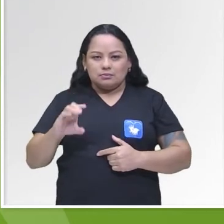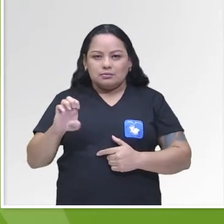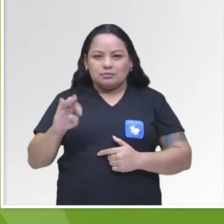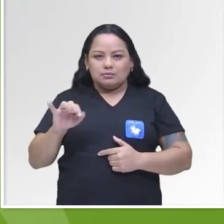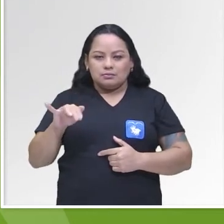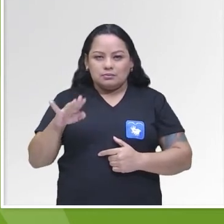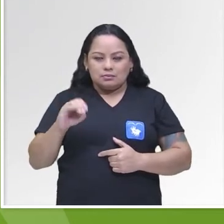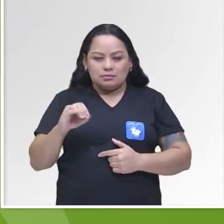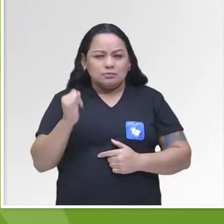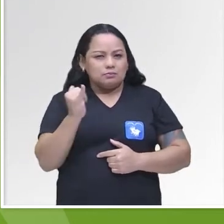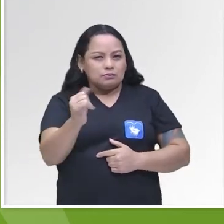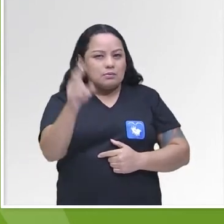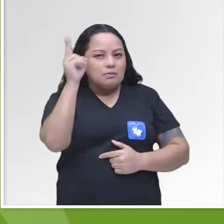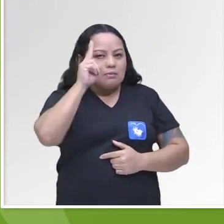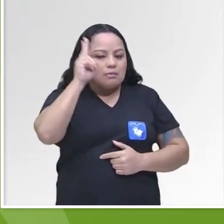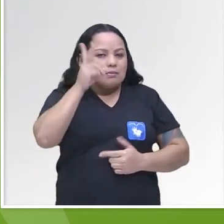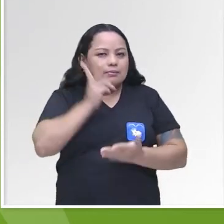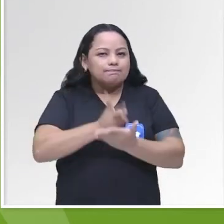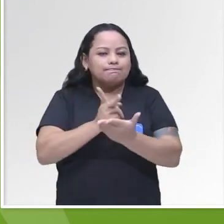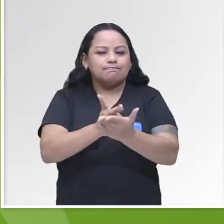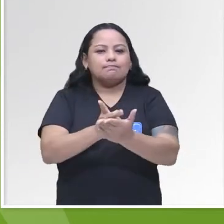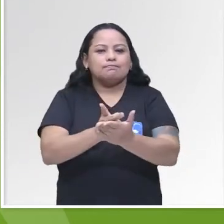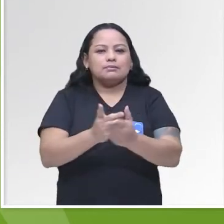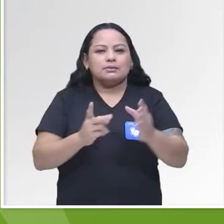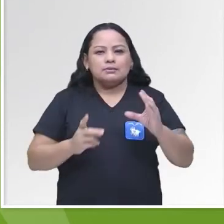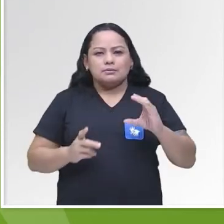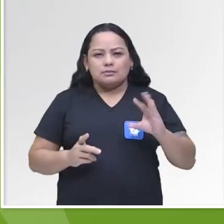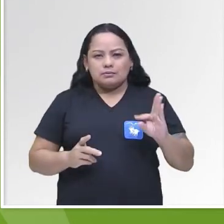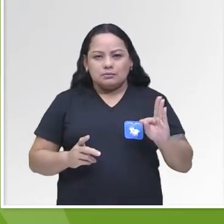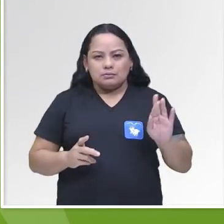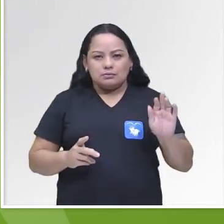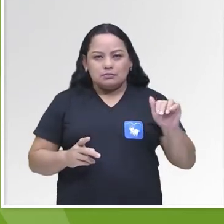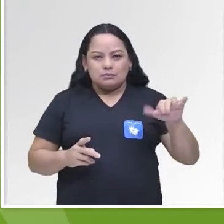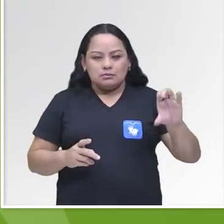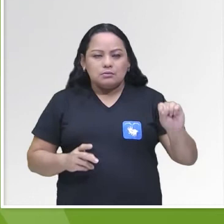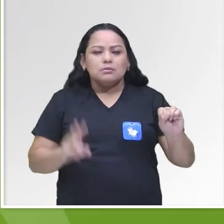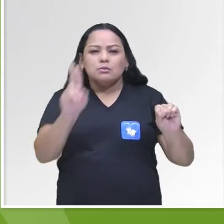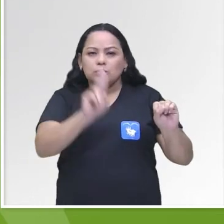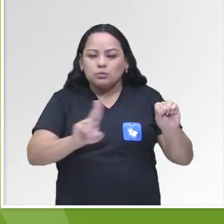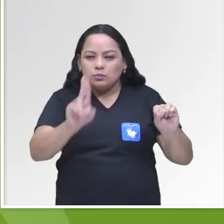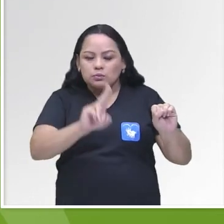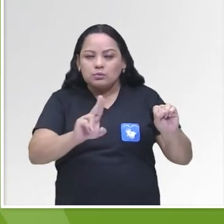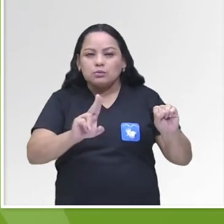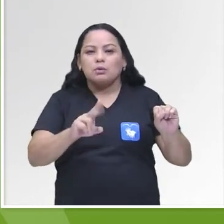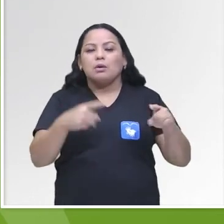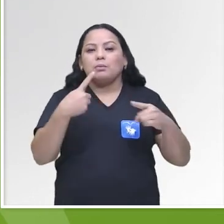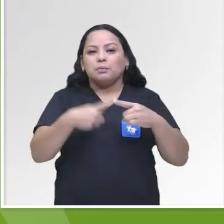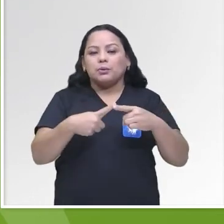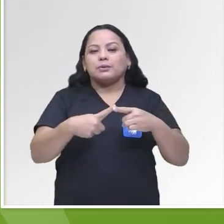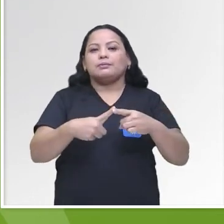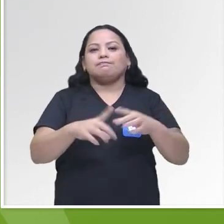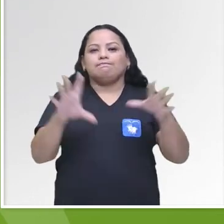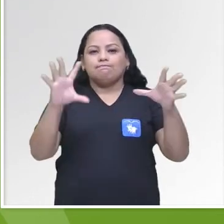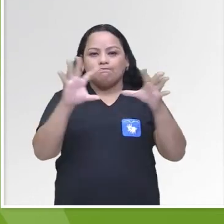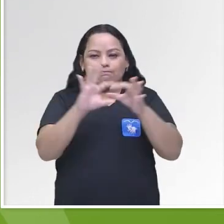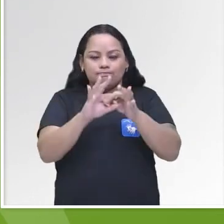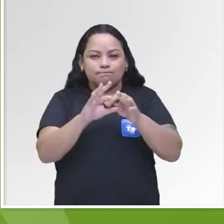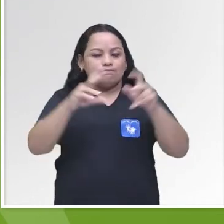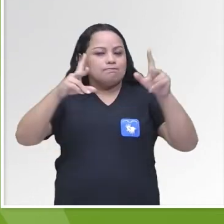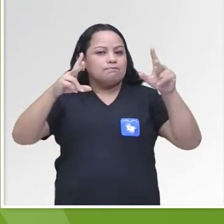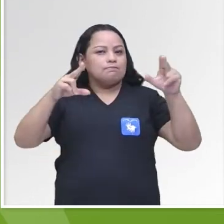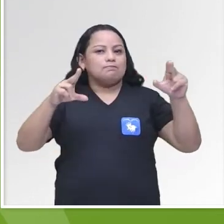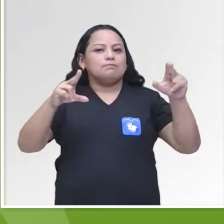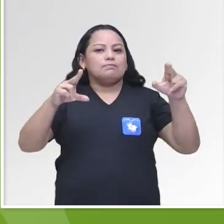Lembre-se sempre, o prefixo trans, ele é utilizado quando os ligantes